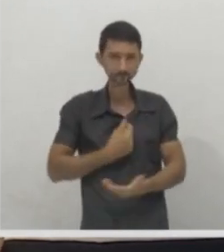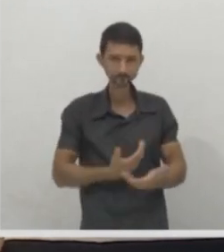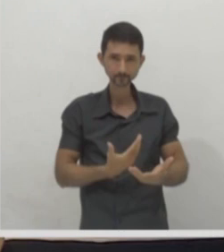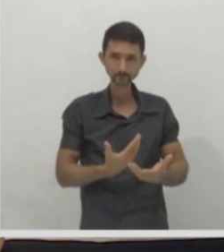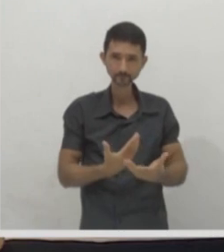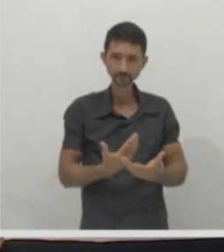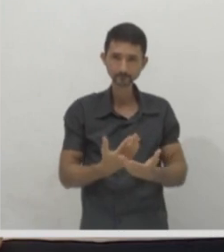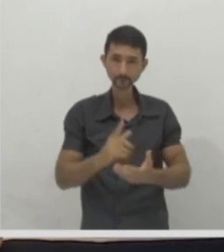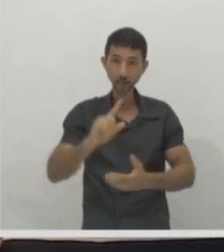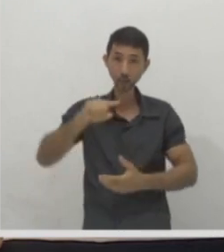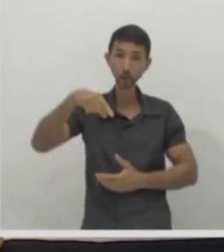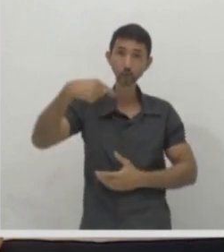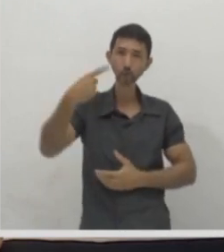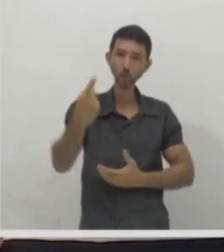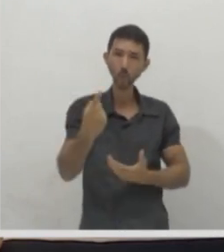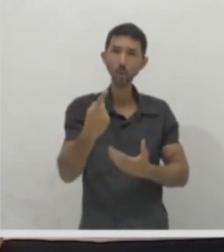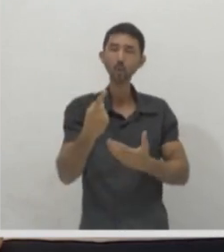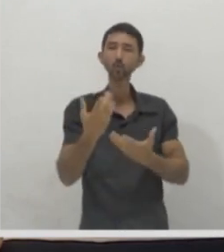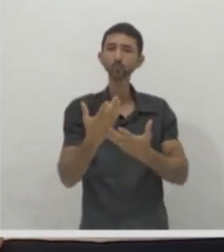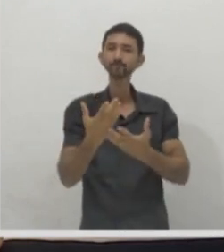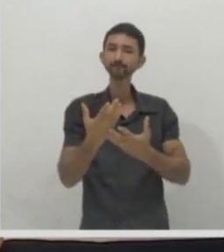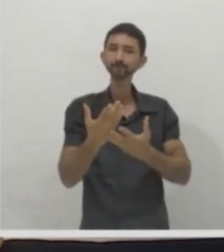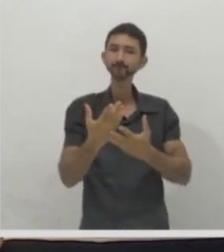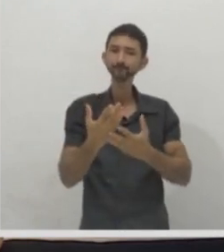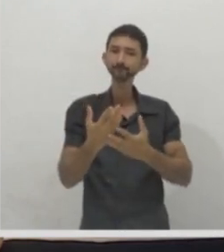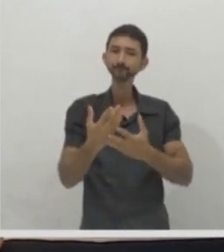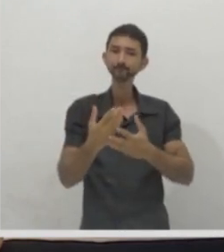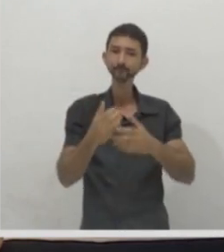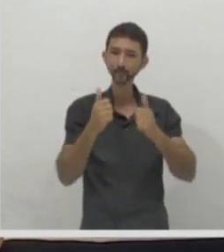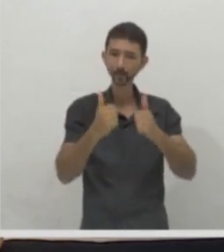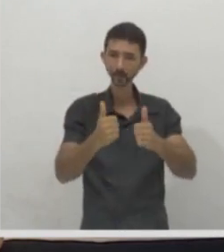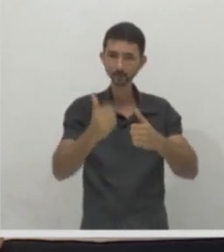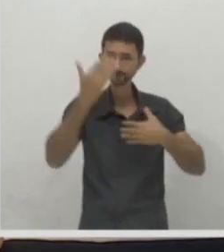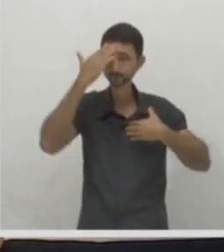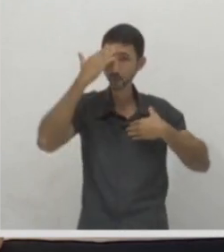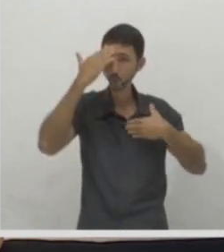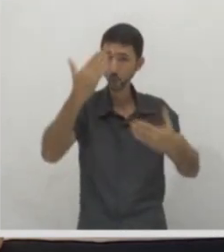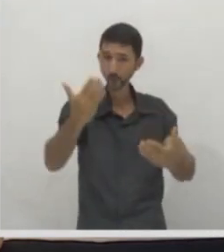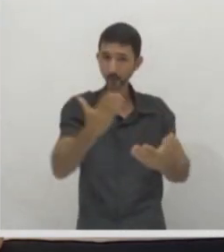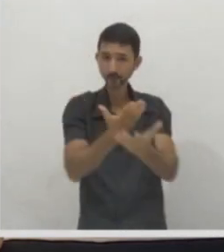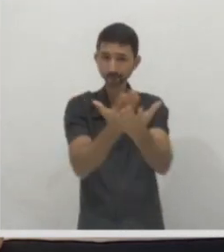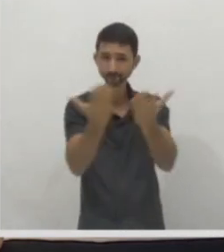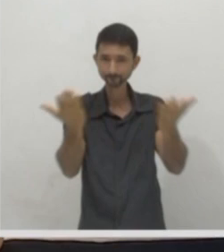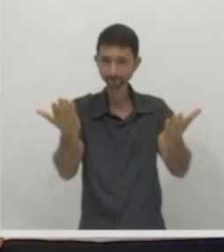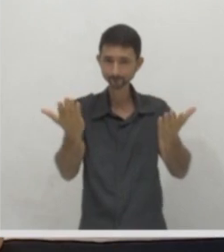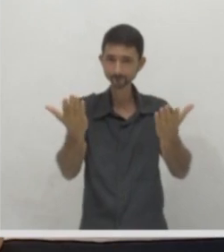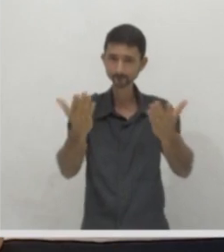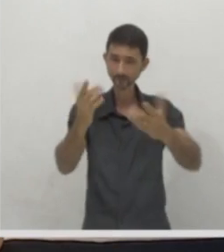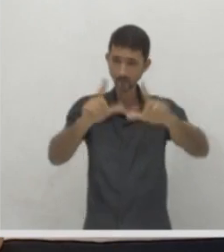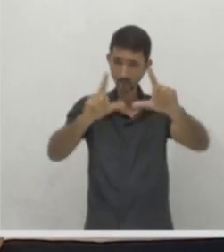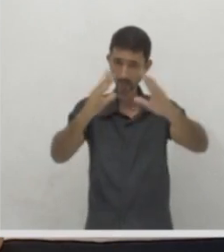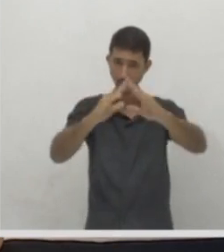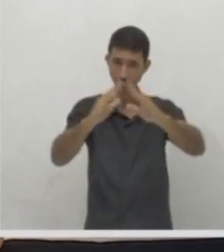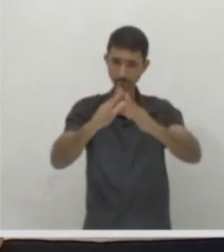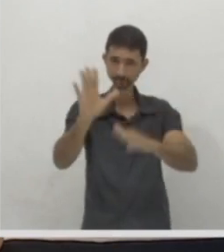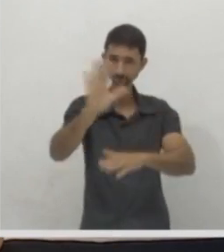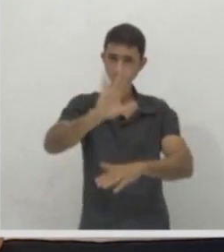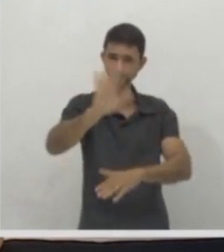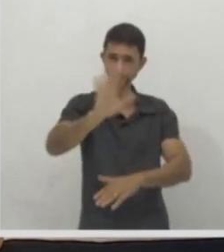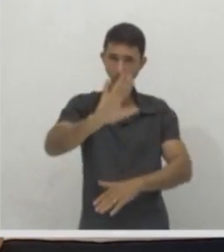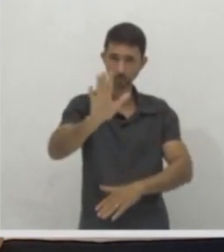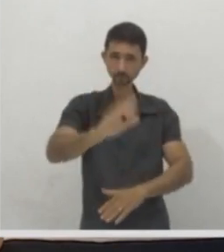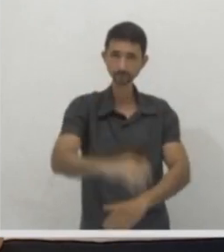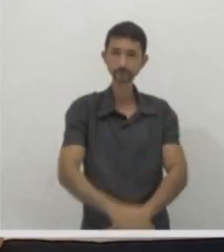nos vemos brevemente, ok? Muito obrigado a todos vocês e até mais.